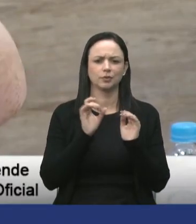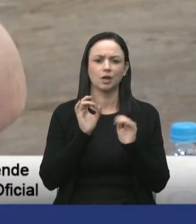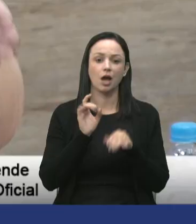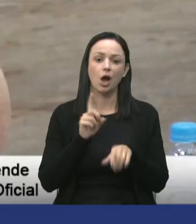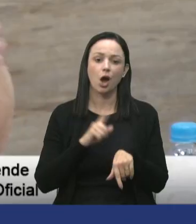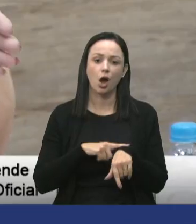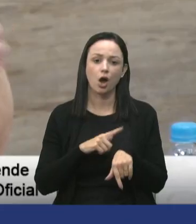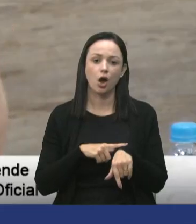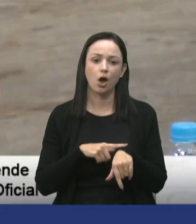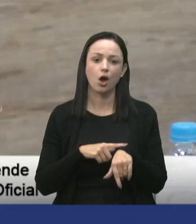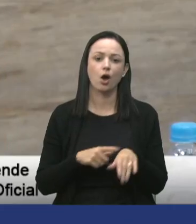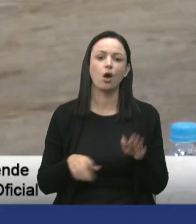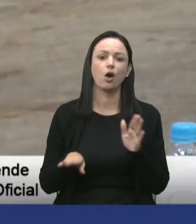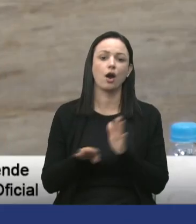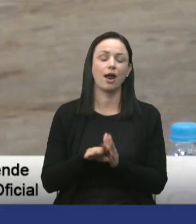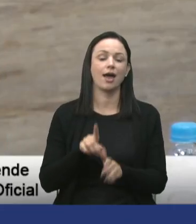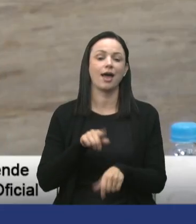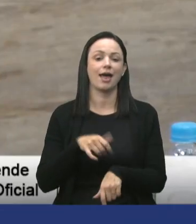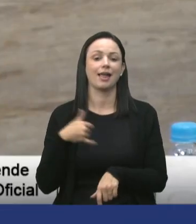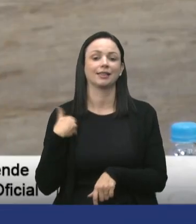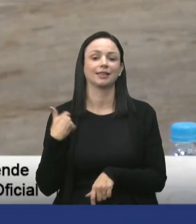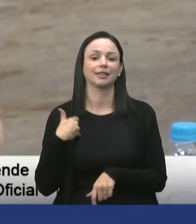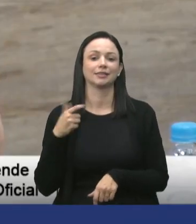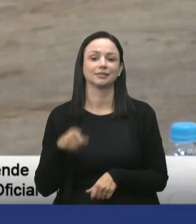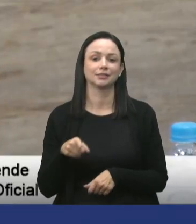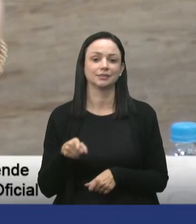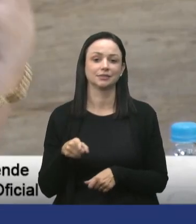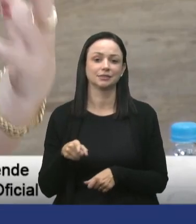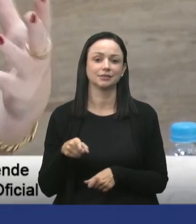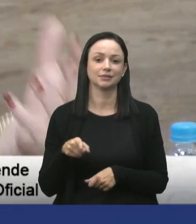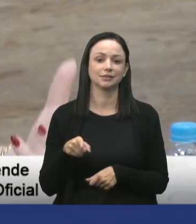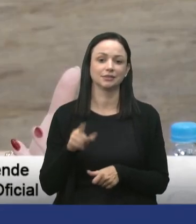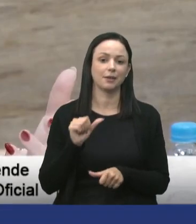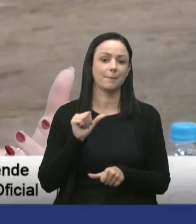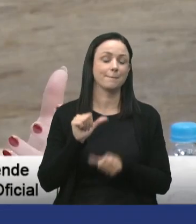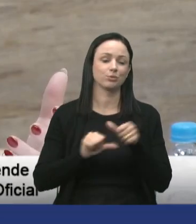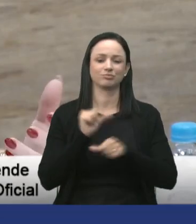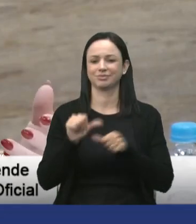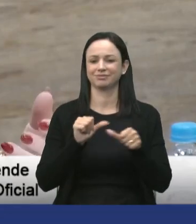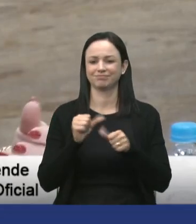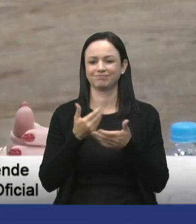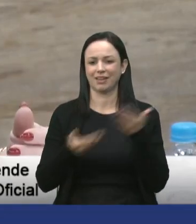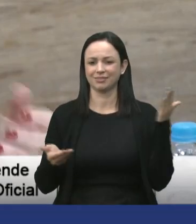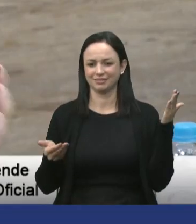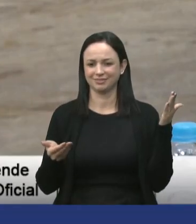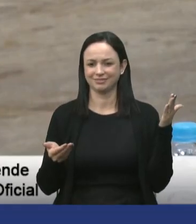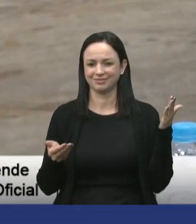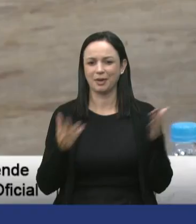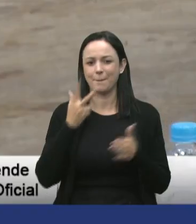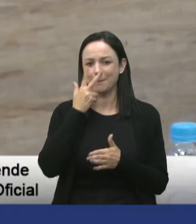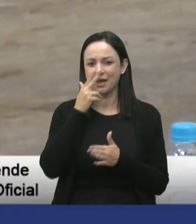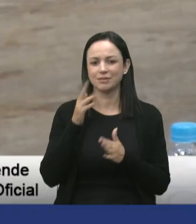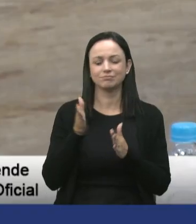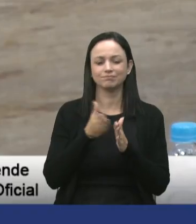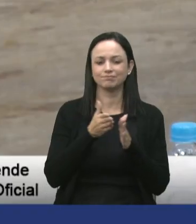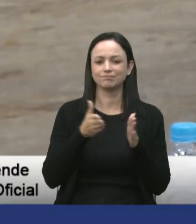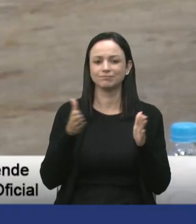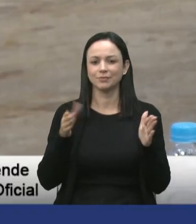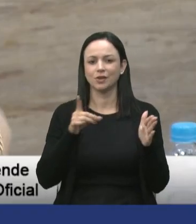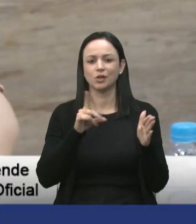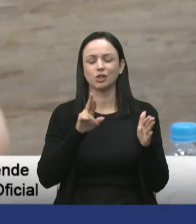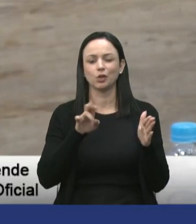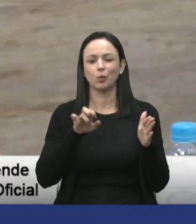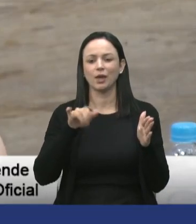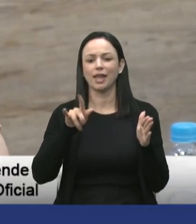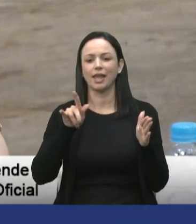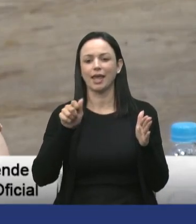chega nesta faixa etária, isso se perde. Elas não conseguem, a faixa etária do Dream Gap, elas